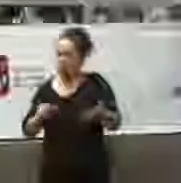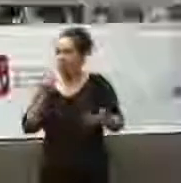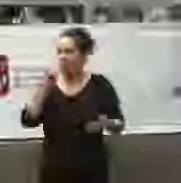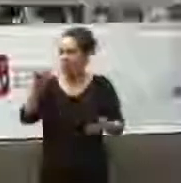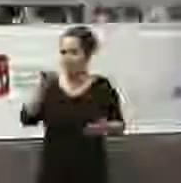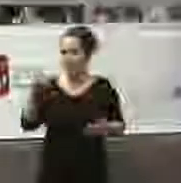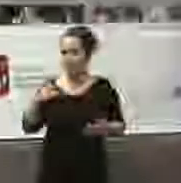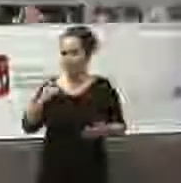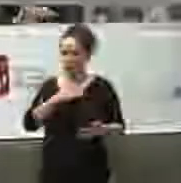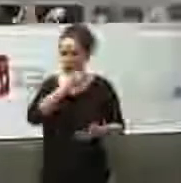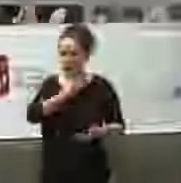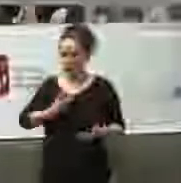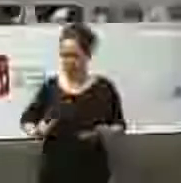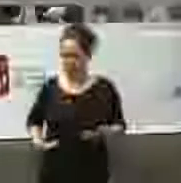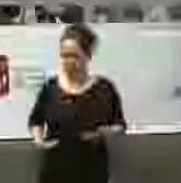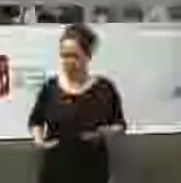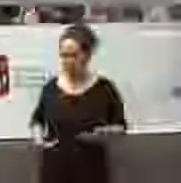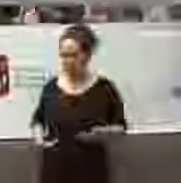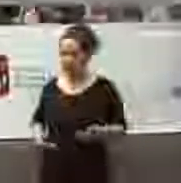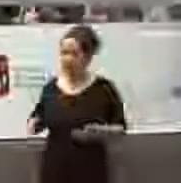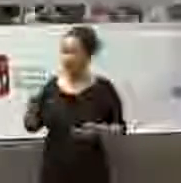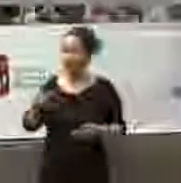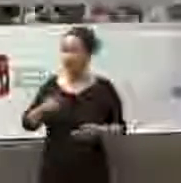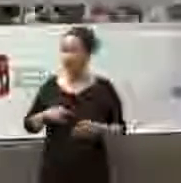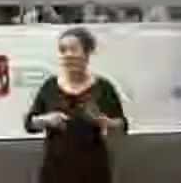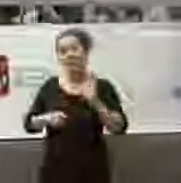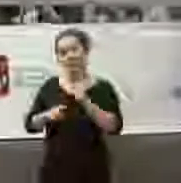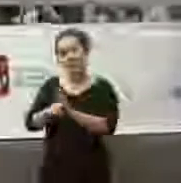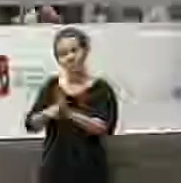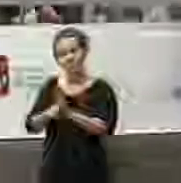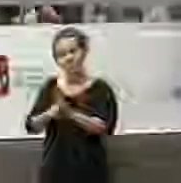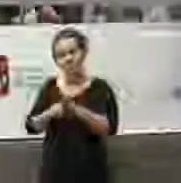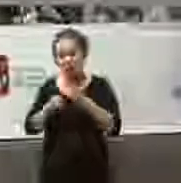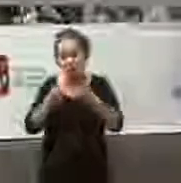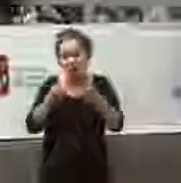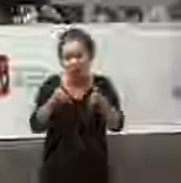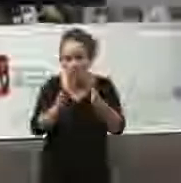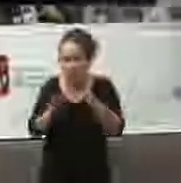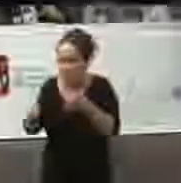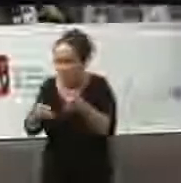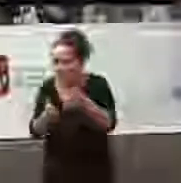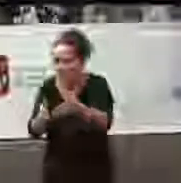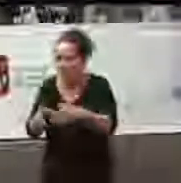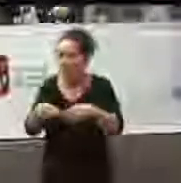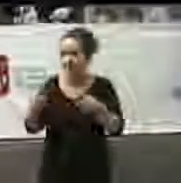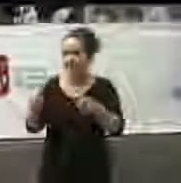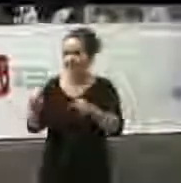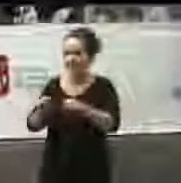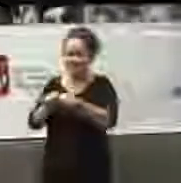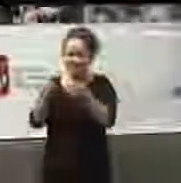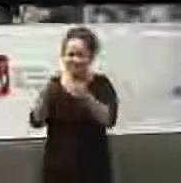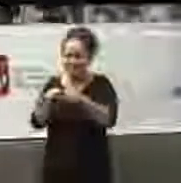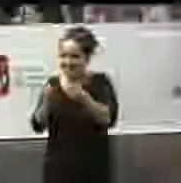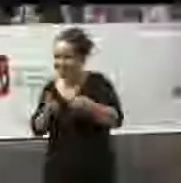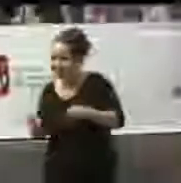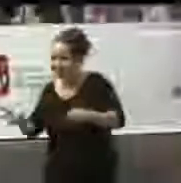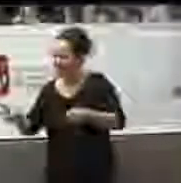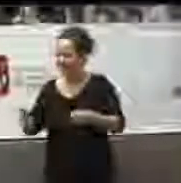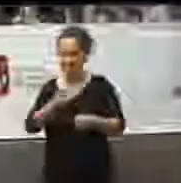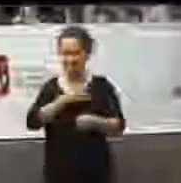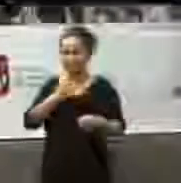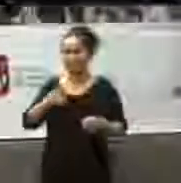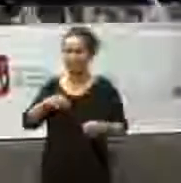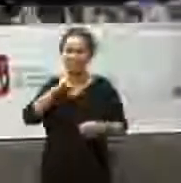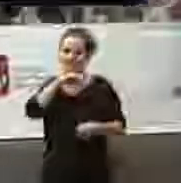dá a um bom direcionamento mas certamente essas continuidade não é nada salutar por a projeção da saúde